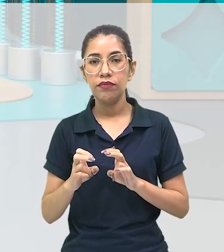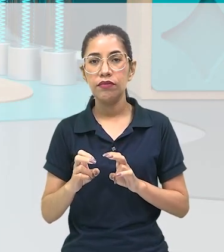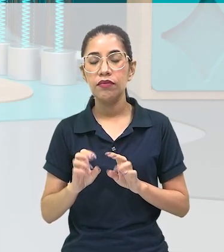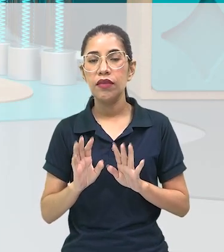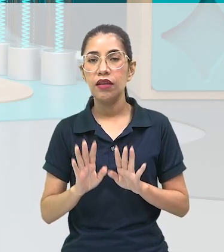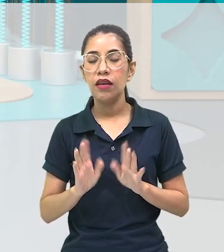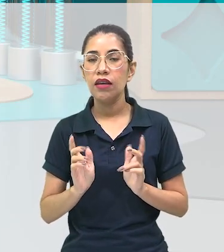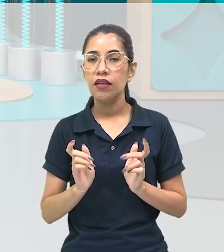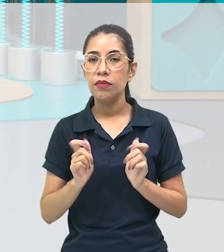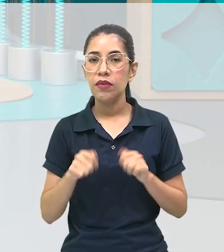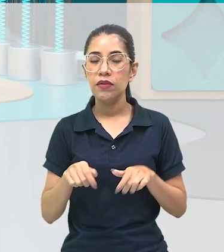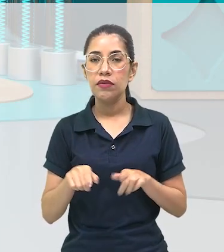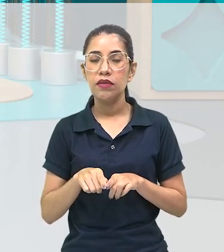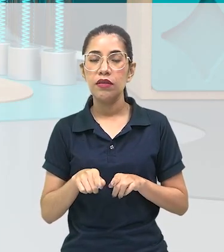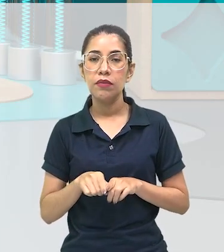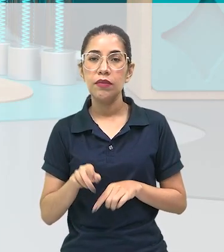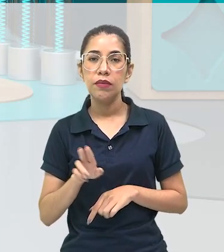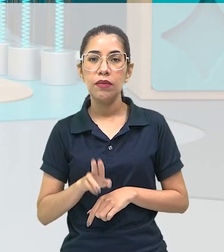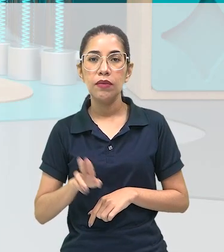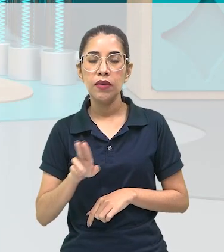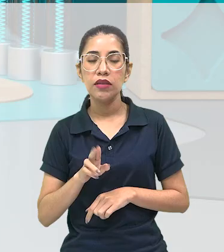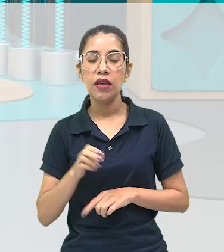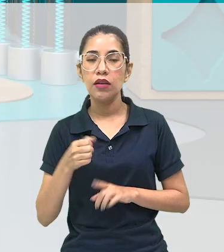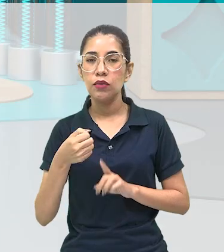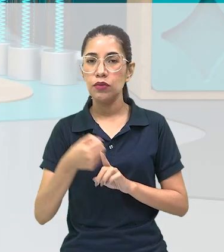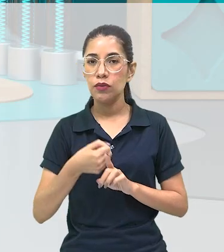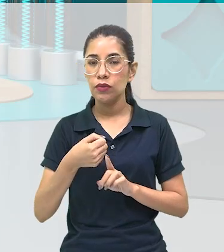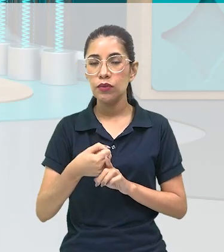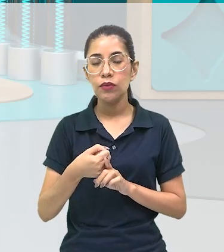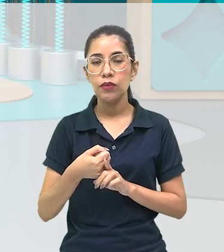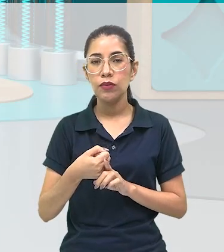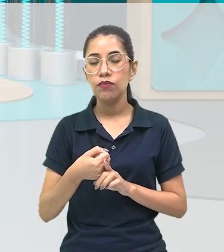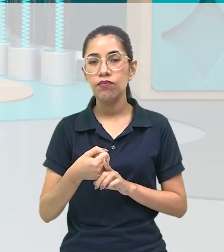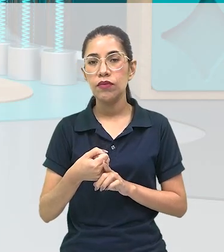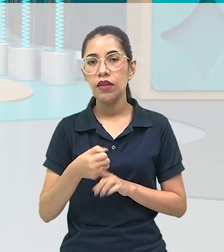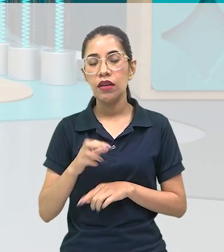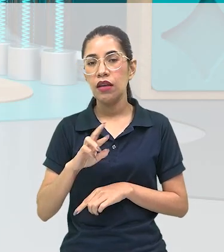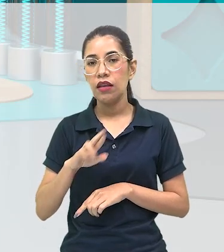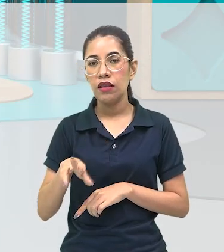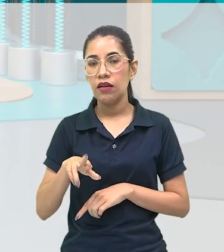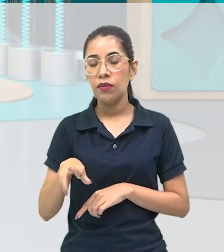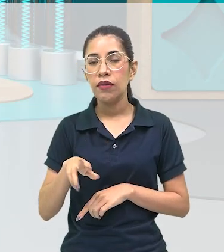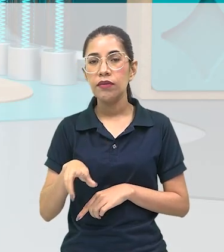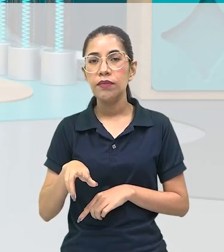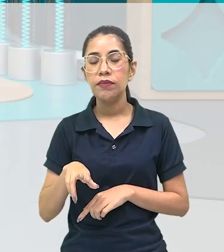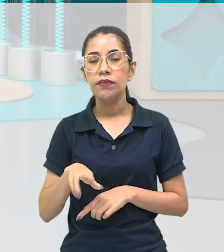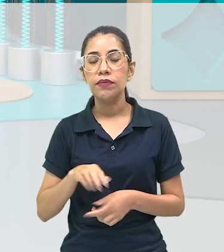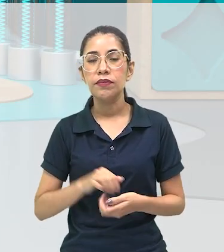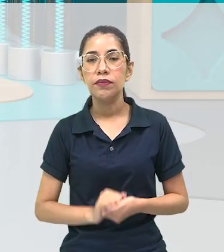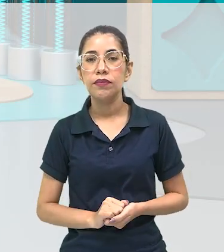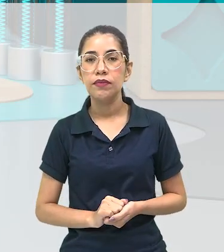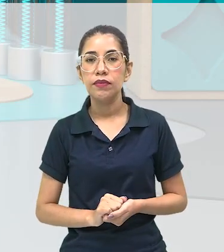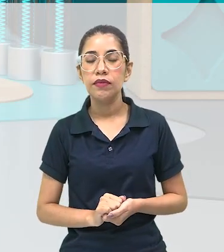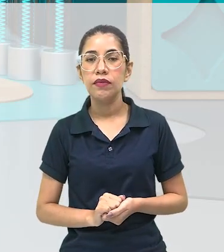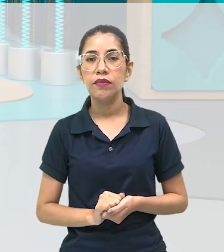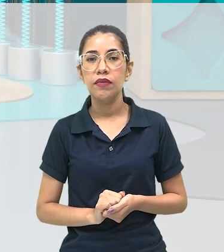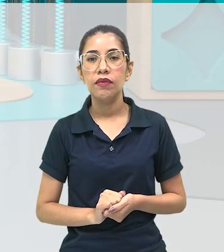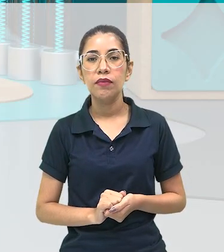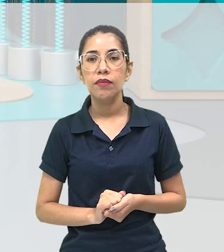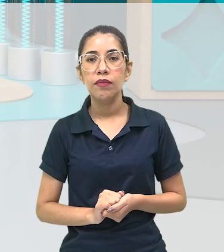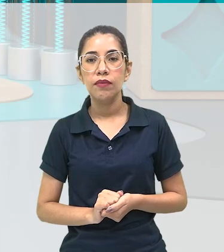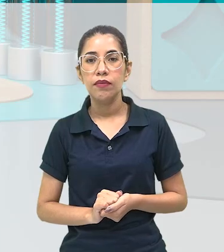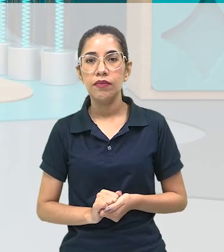É possível utilizar socos e chutes? Bom, eles não... a regra,